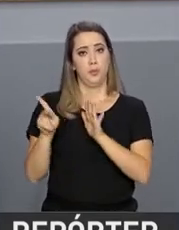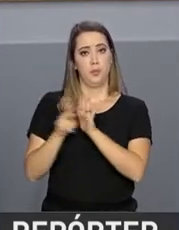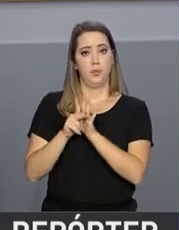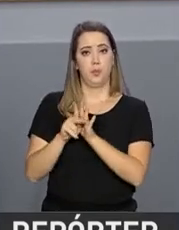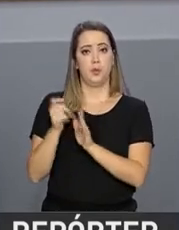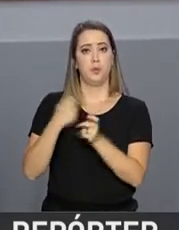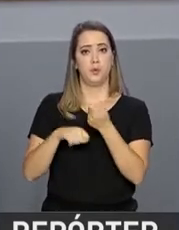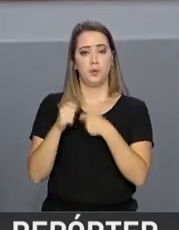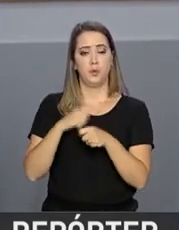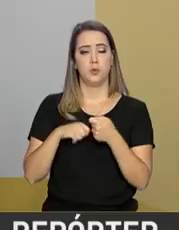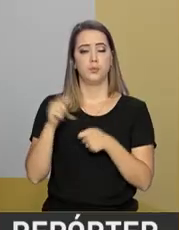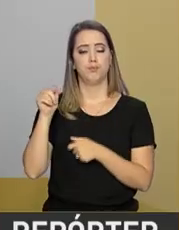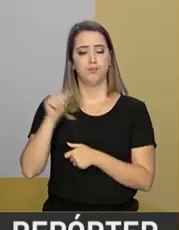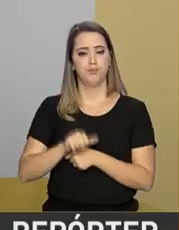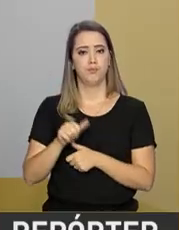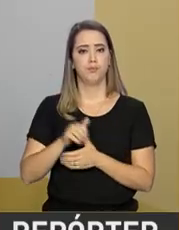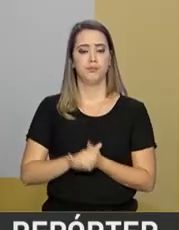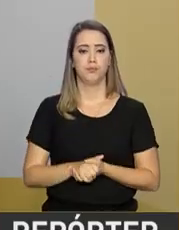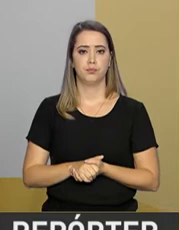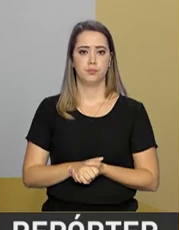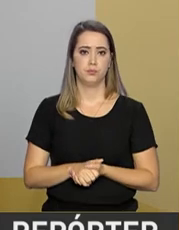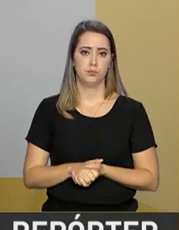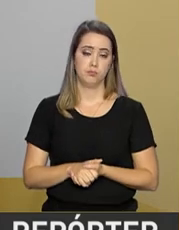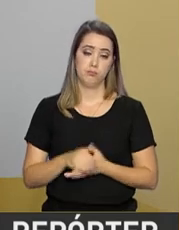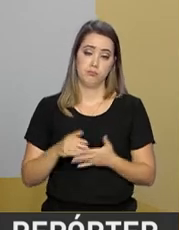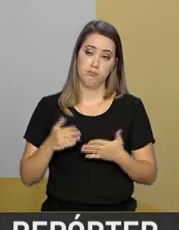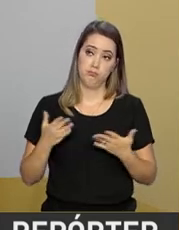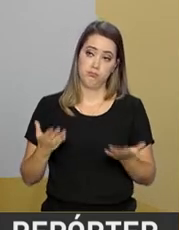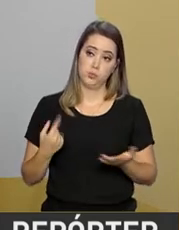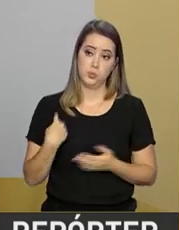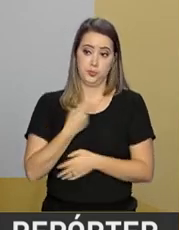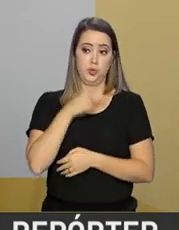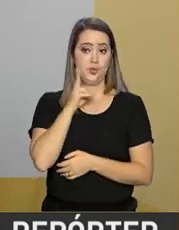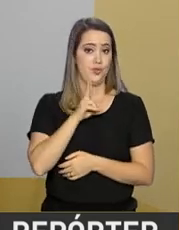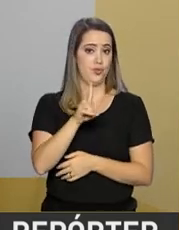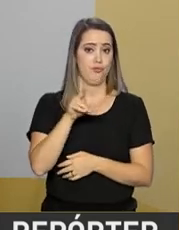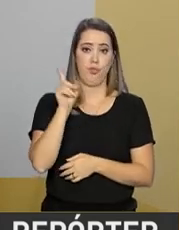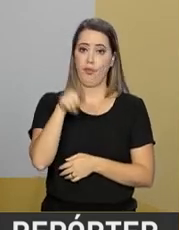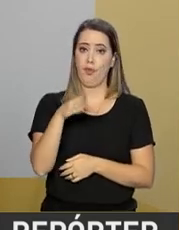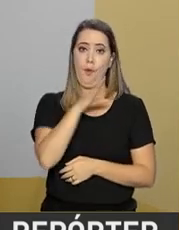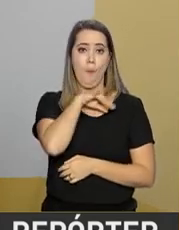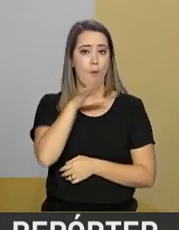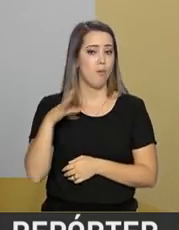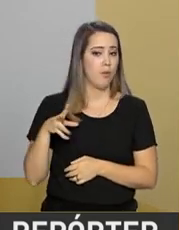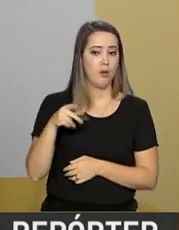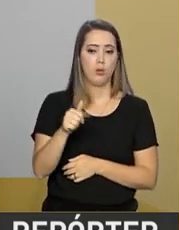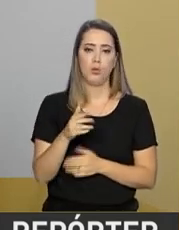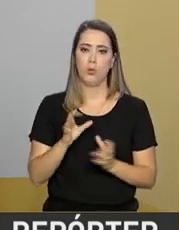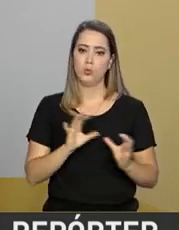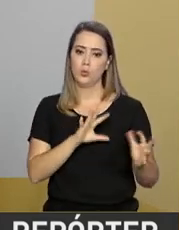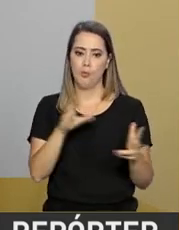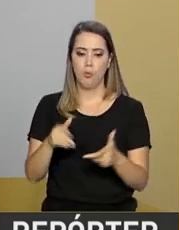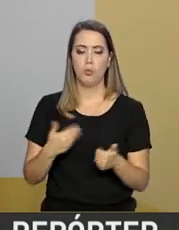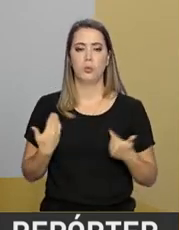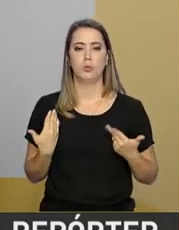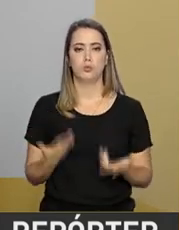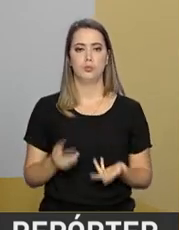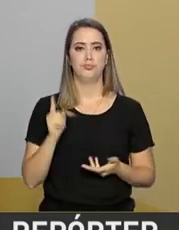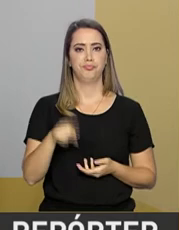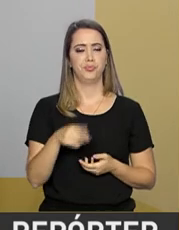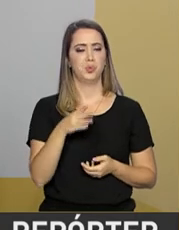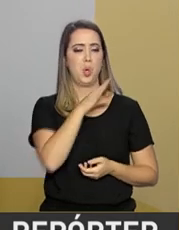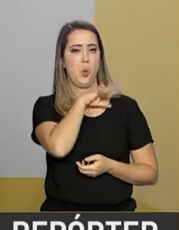americana a nossa visão é que é negativo para todos os envolvidos é bastante